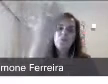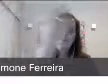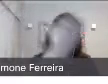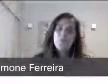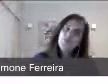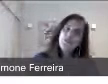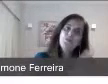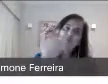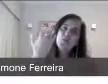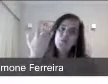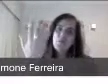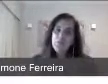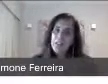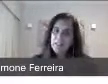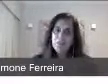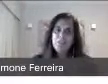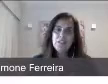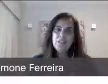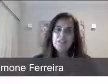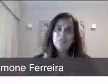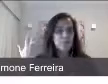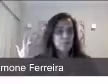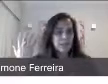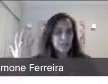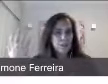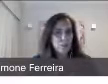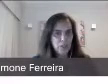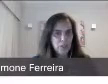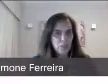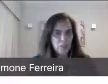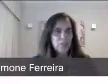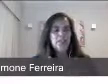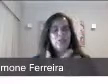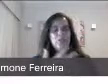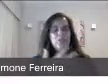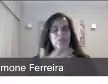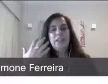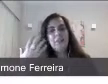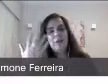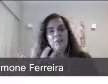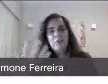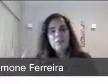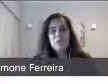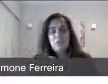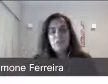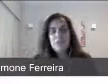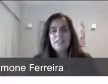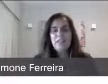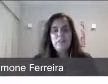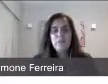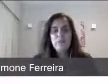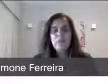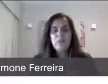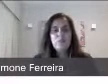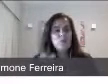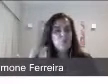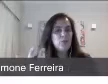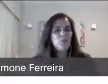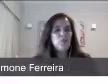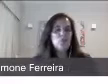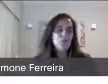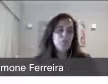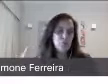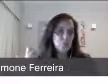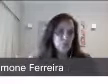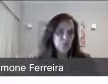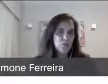como o professor Robson falou, eu sou Simone Ferreira, orientadora do Education SA na PUC Rio de Janeiro. E trabalho no Education SA, que é a fonte oficial de informações